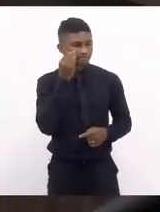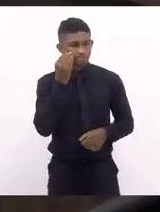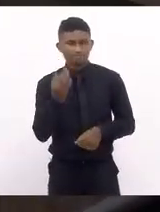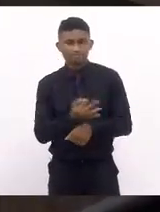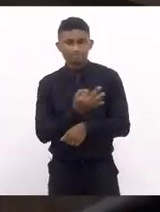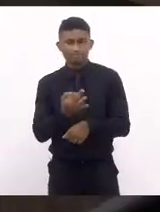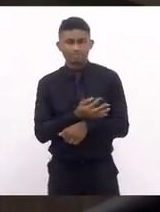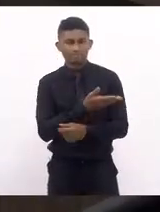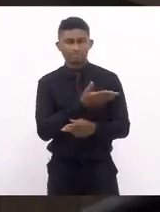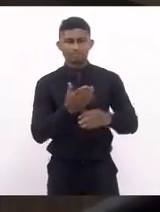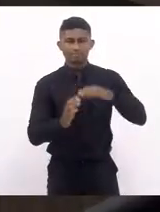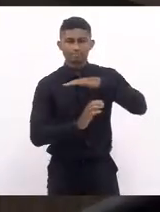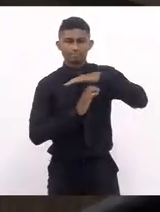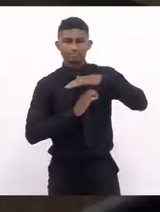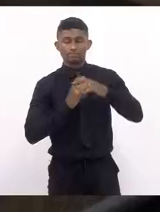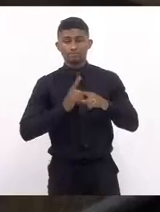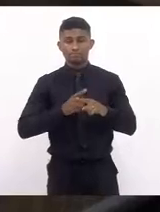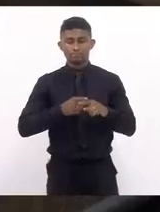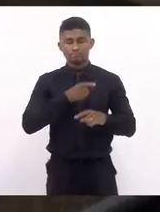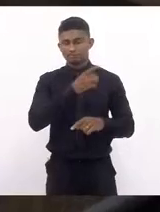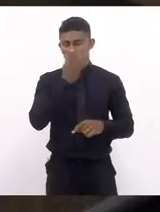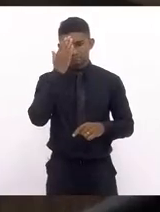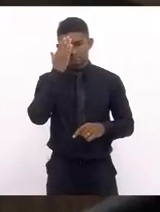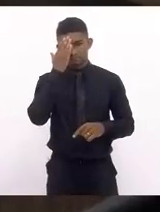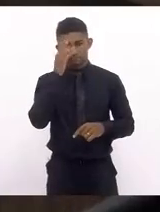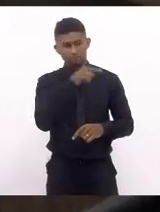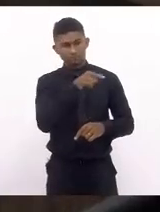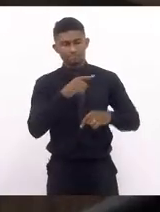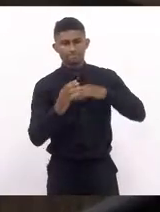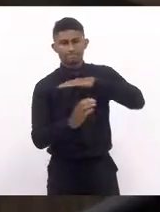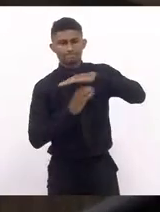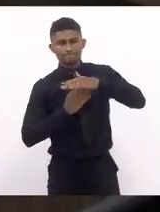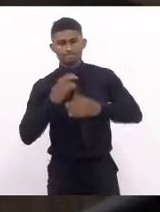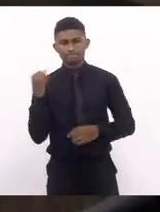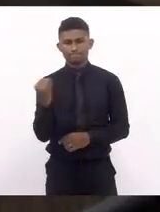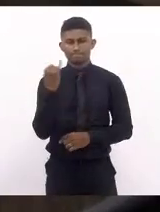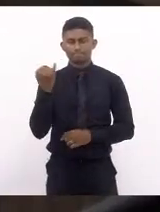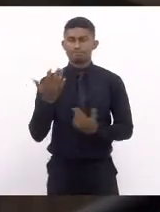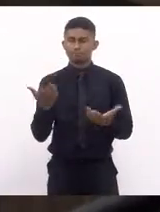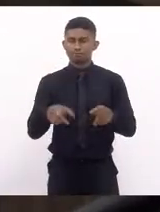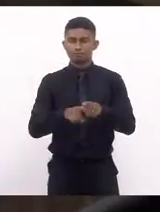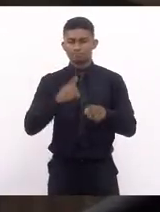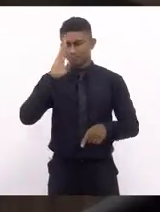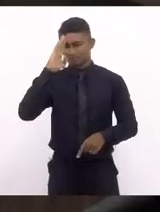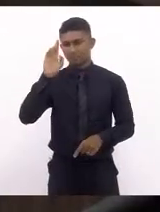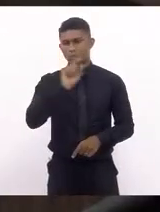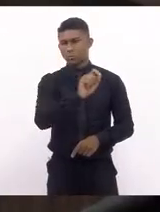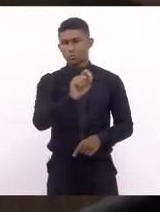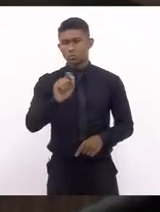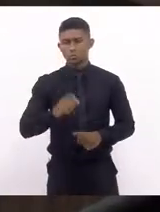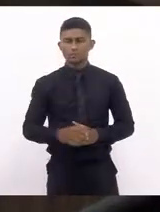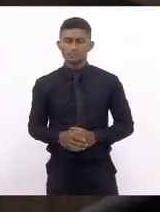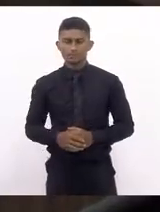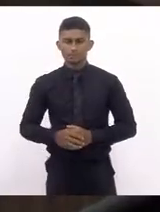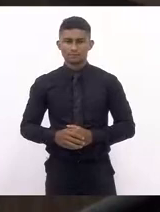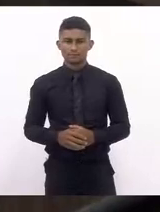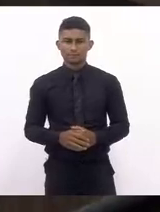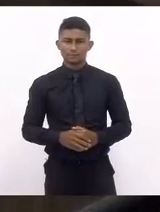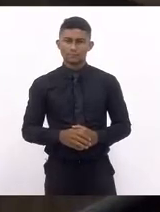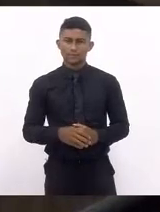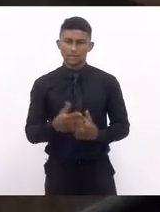pela empresa por que entendem a importância dela principalmente Presidente Marcus Miller